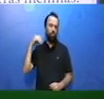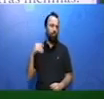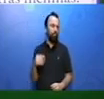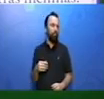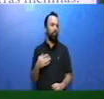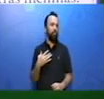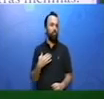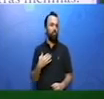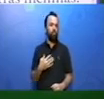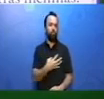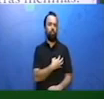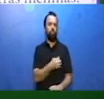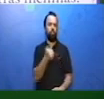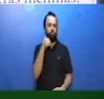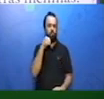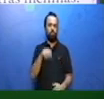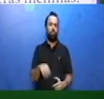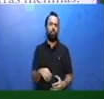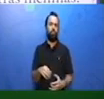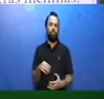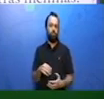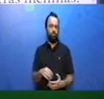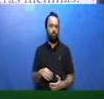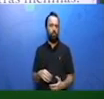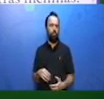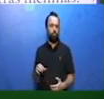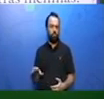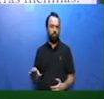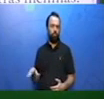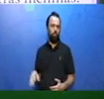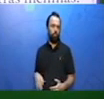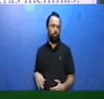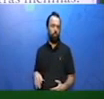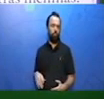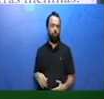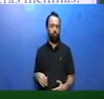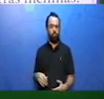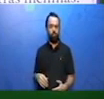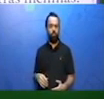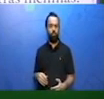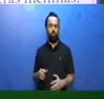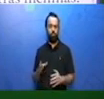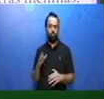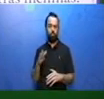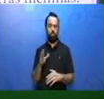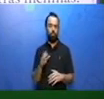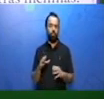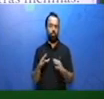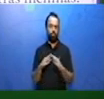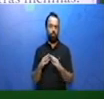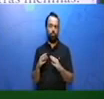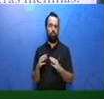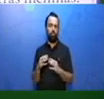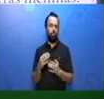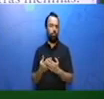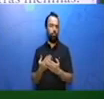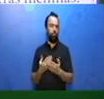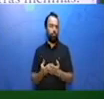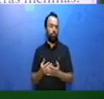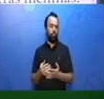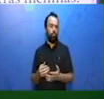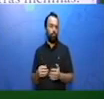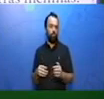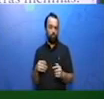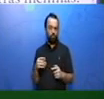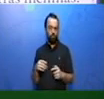e tão contente com uma saia preguiada azul marinho e blusinha branca de fustão. Na cabeça, um grande